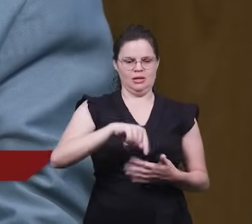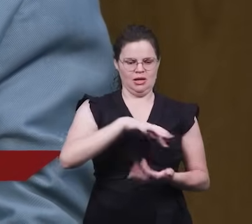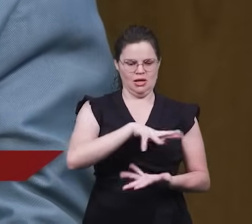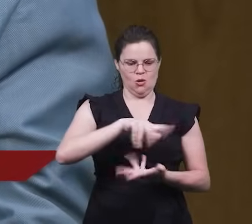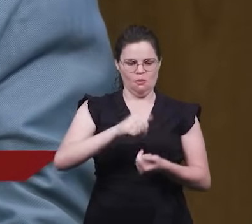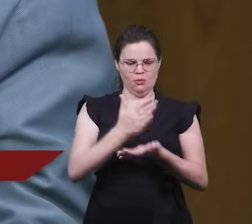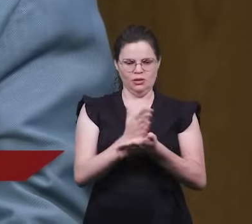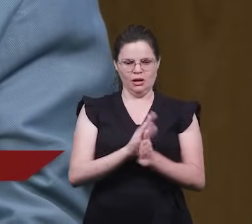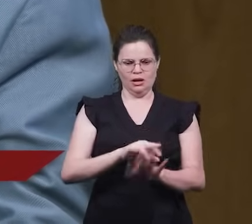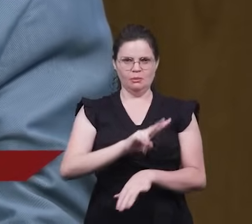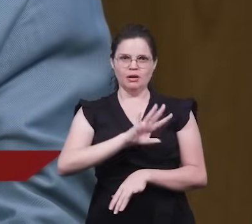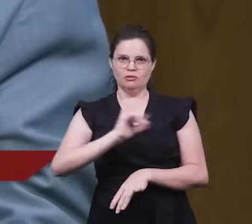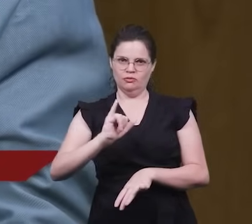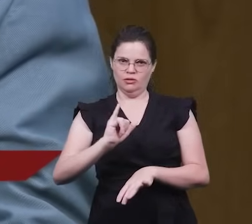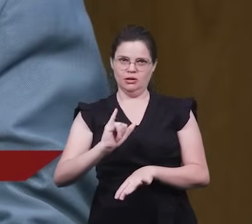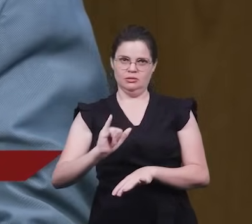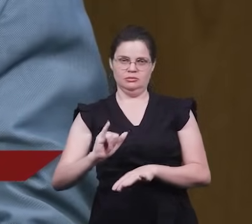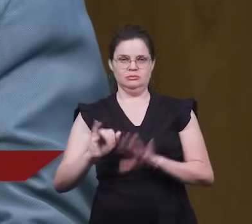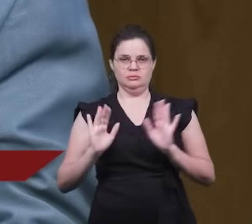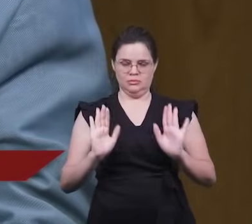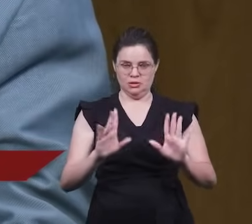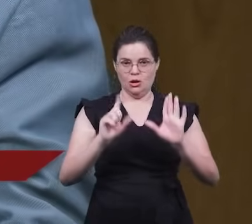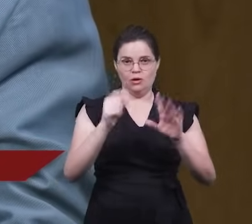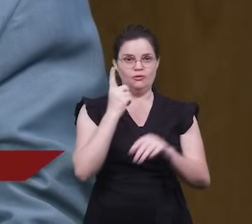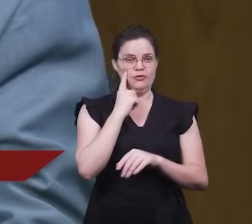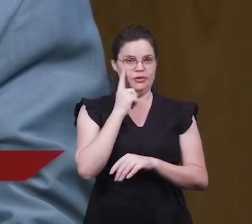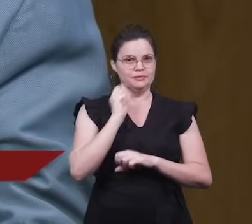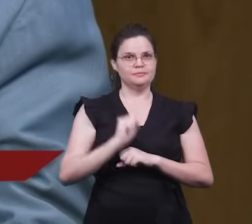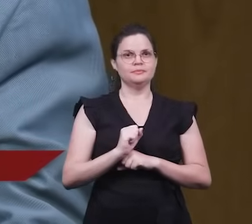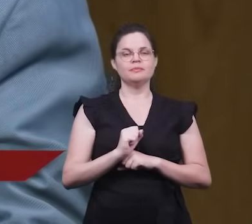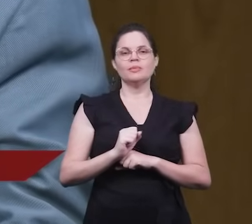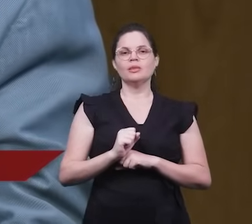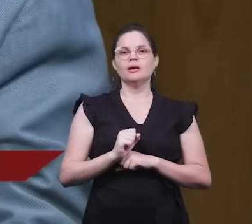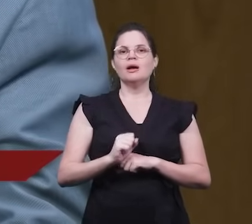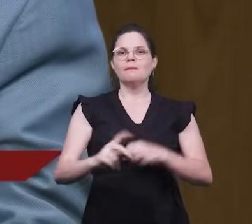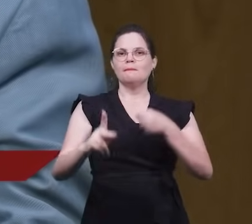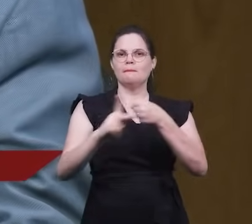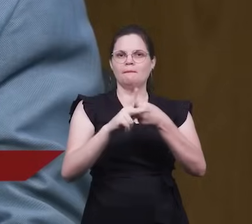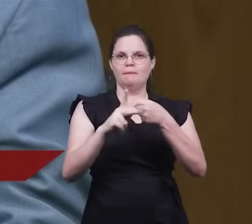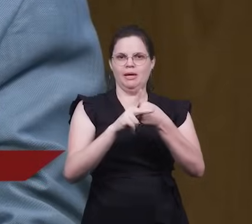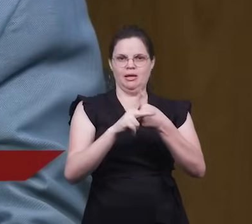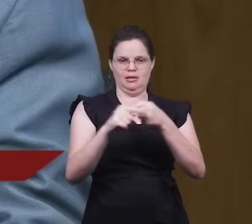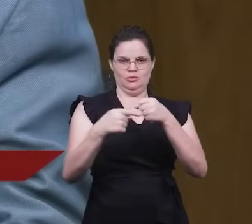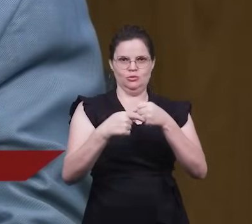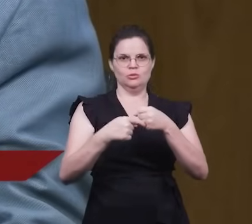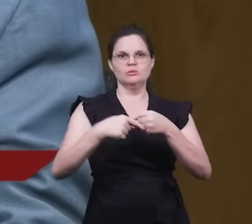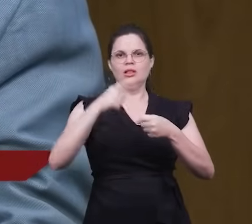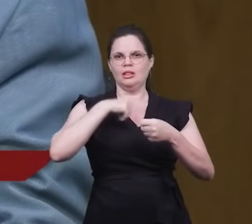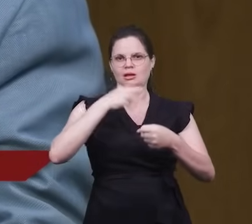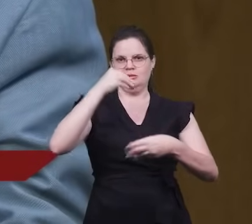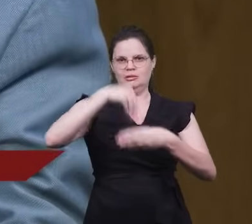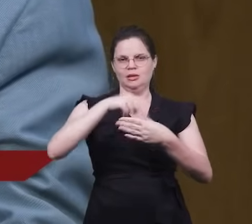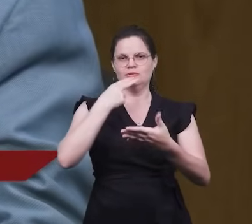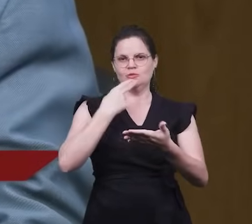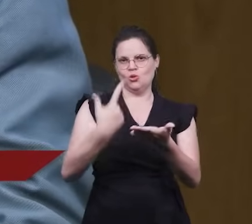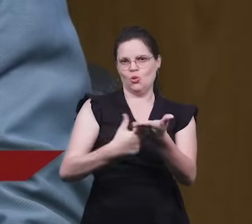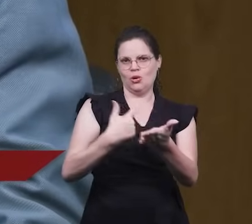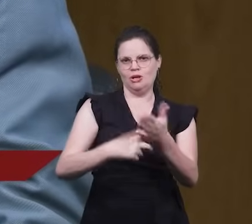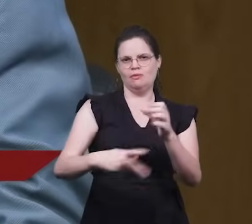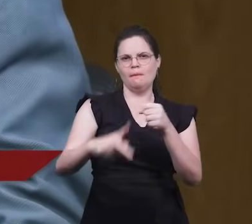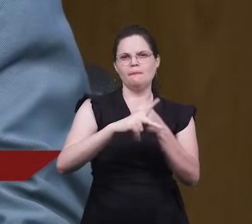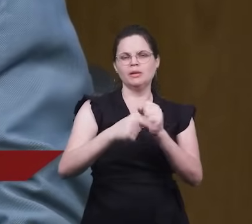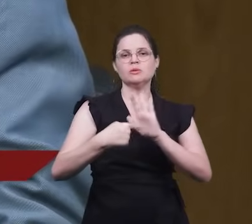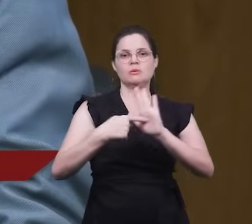vai passar, assim. E Pedro, não é? O apóstolo diz assim, a terra que subsiste sobre as águas passará